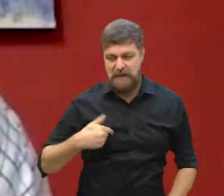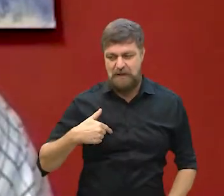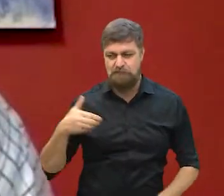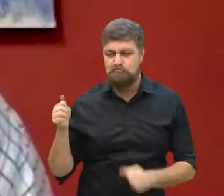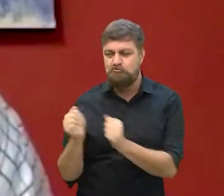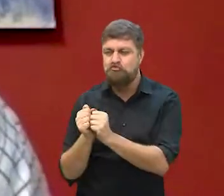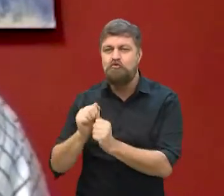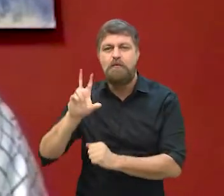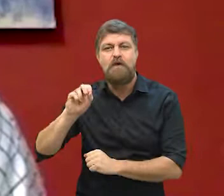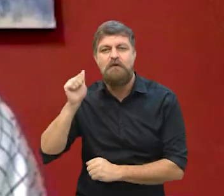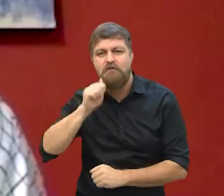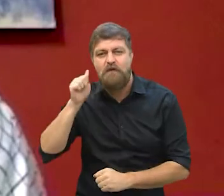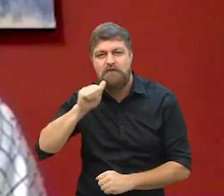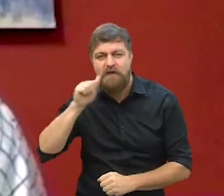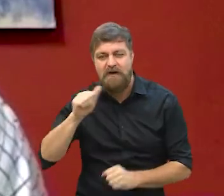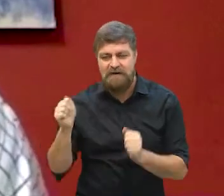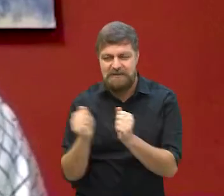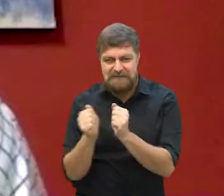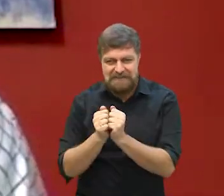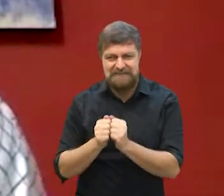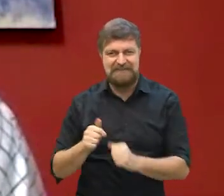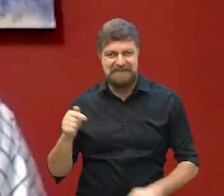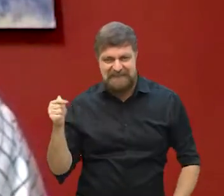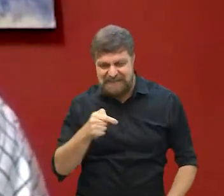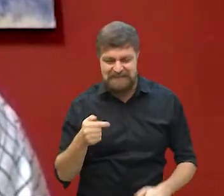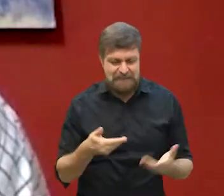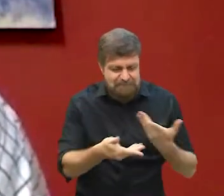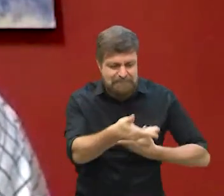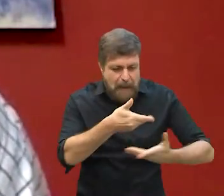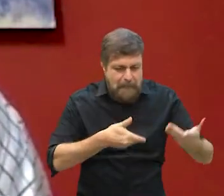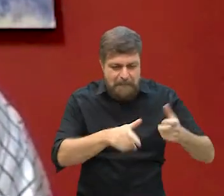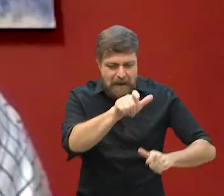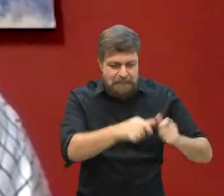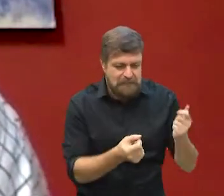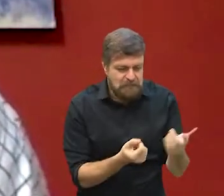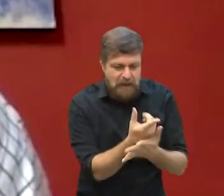é fantástico. A sua